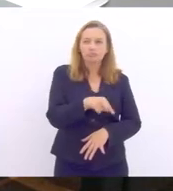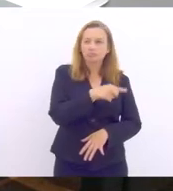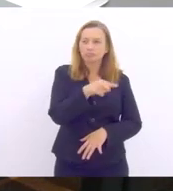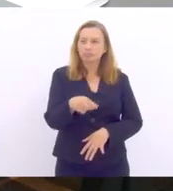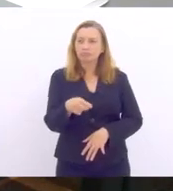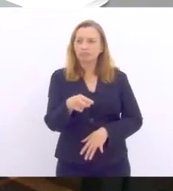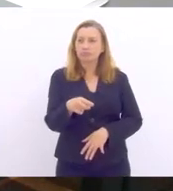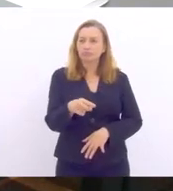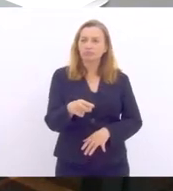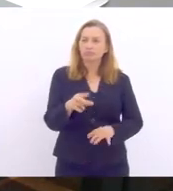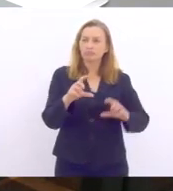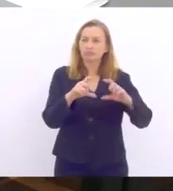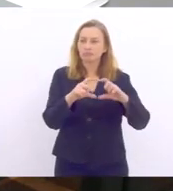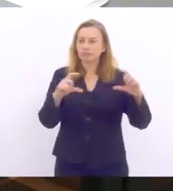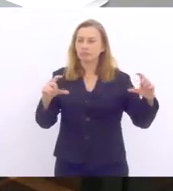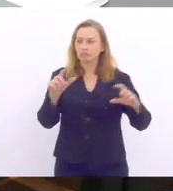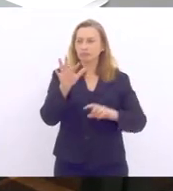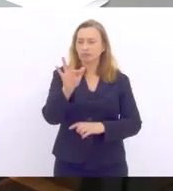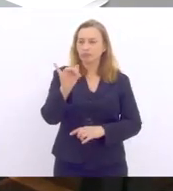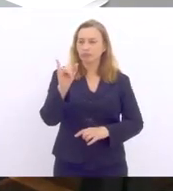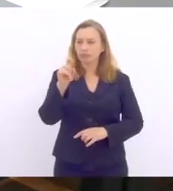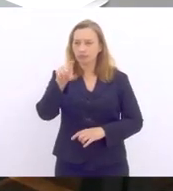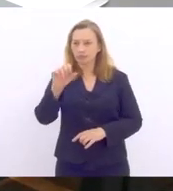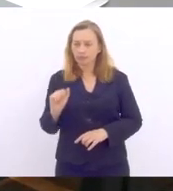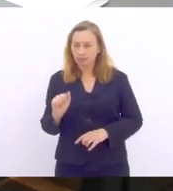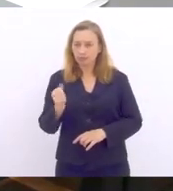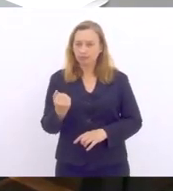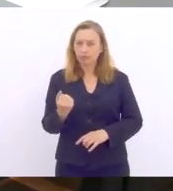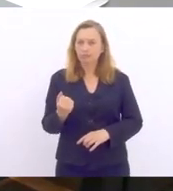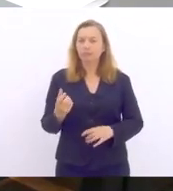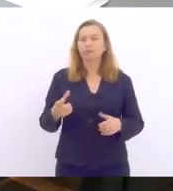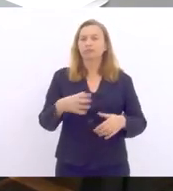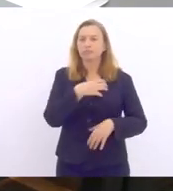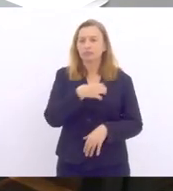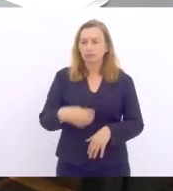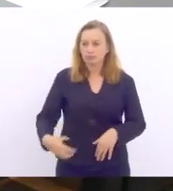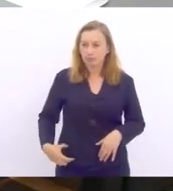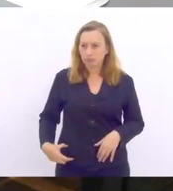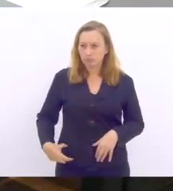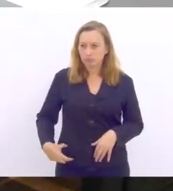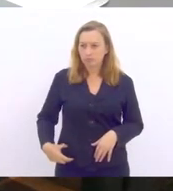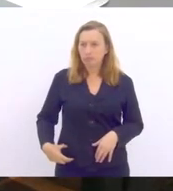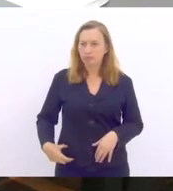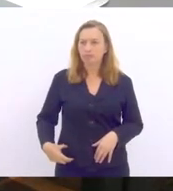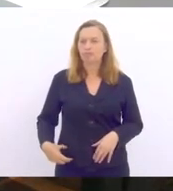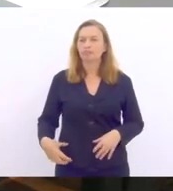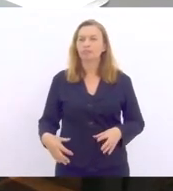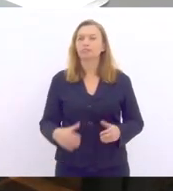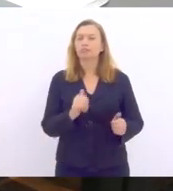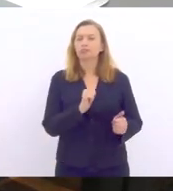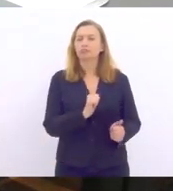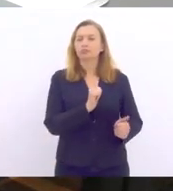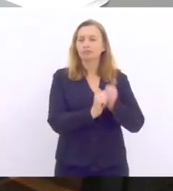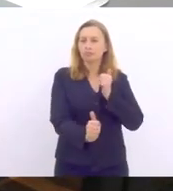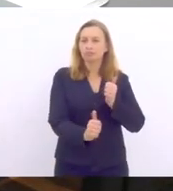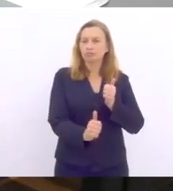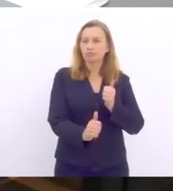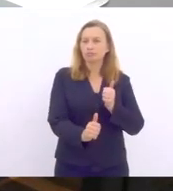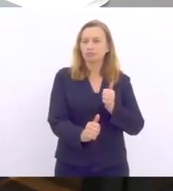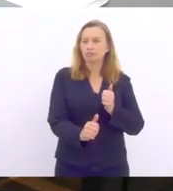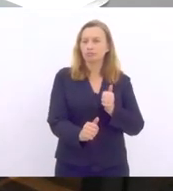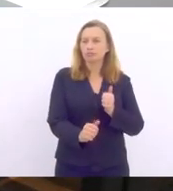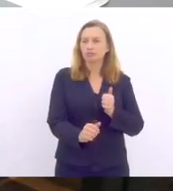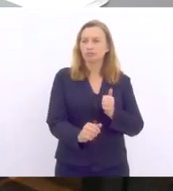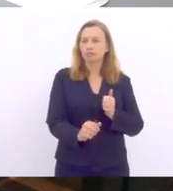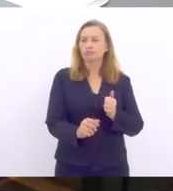faixas, proibir o clube de regatas Vasco da Gama, e acredito que talvez outros clubes tenham tentado tomar